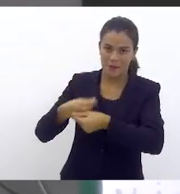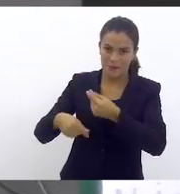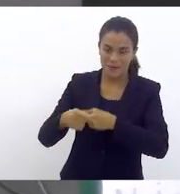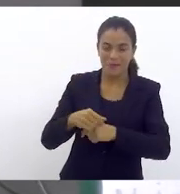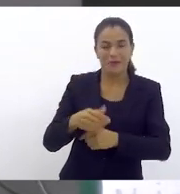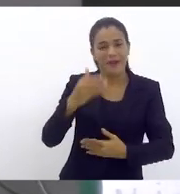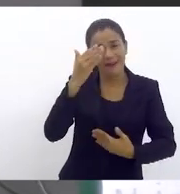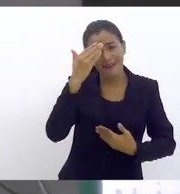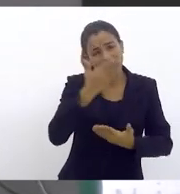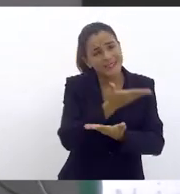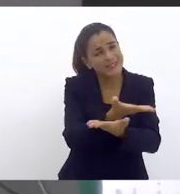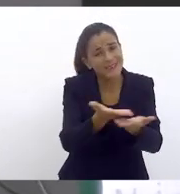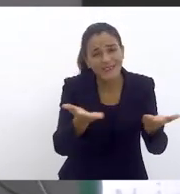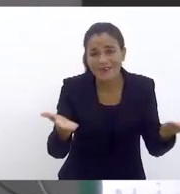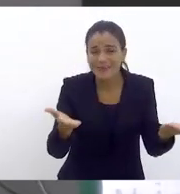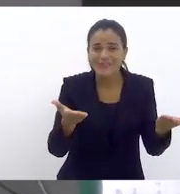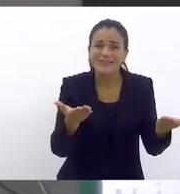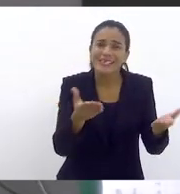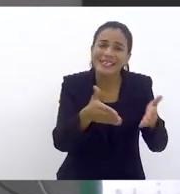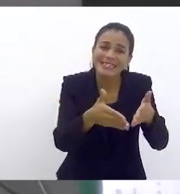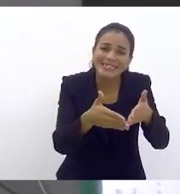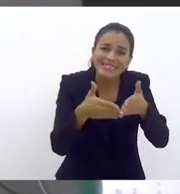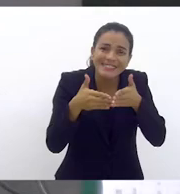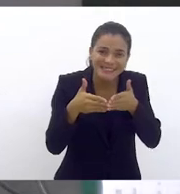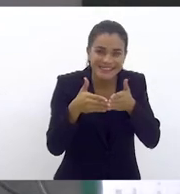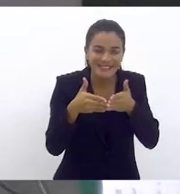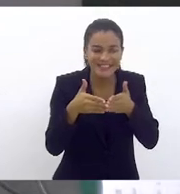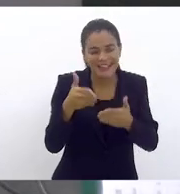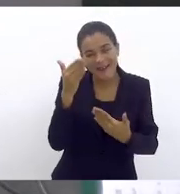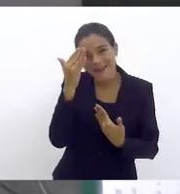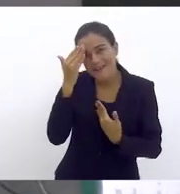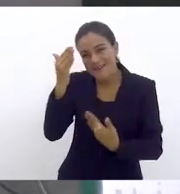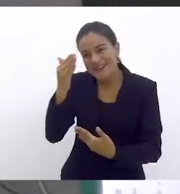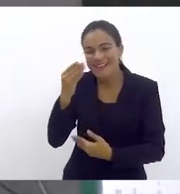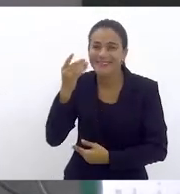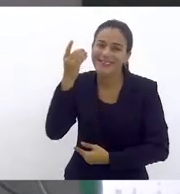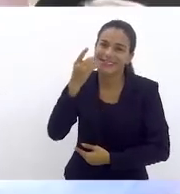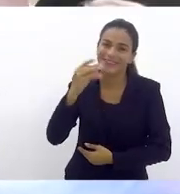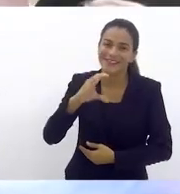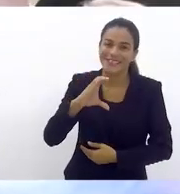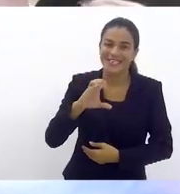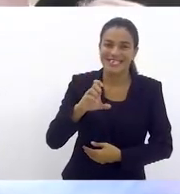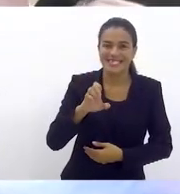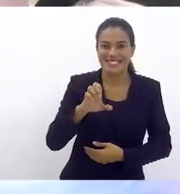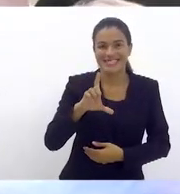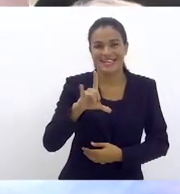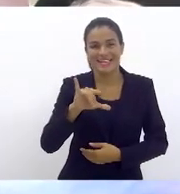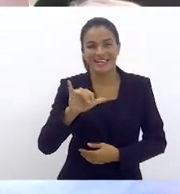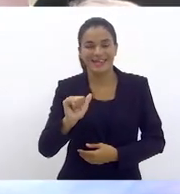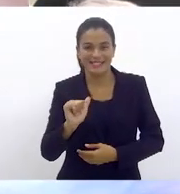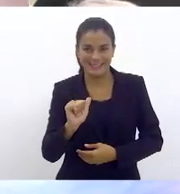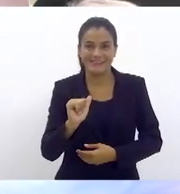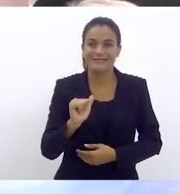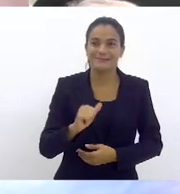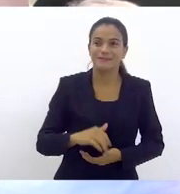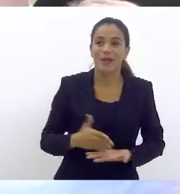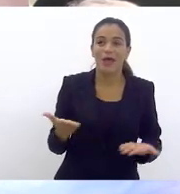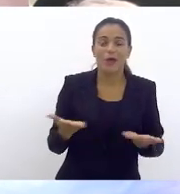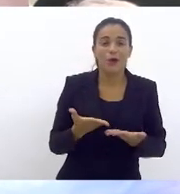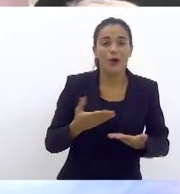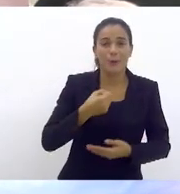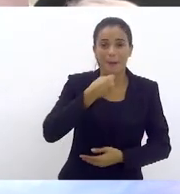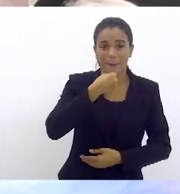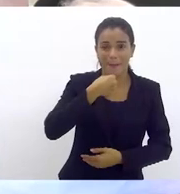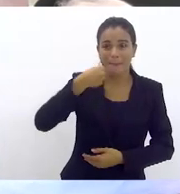agradecer a todos e pedir licença muito obrigada deputada Célia Obrigada te ajuda com a palavra deputada